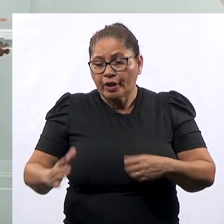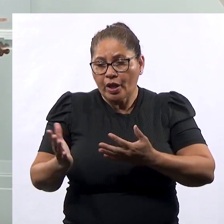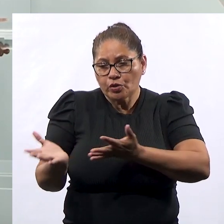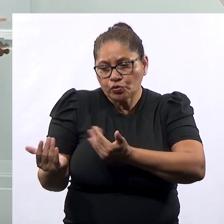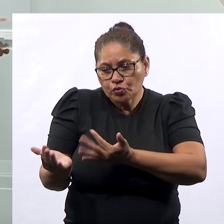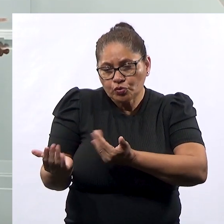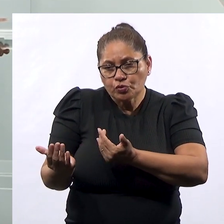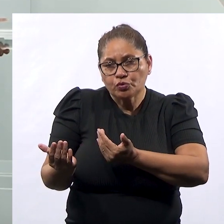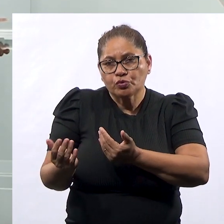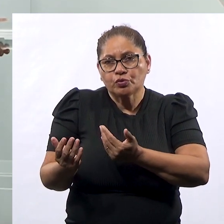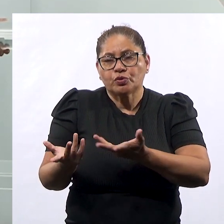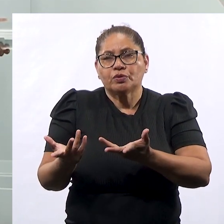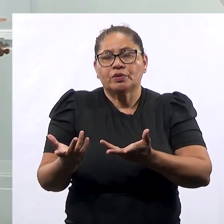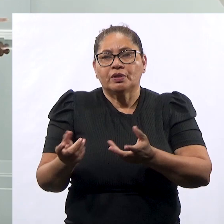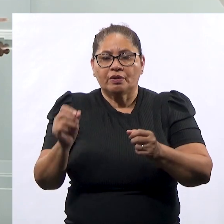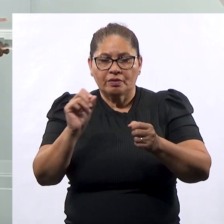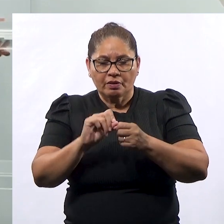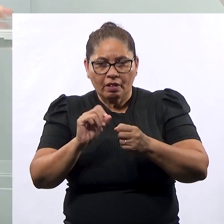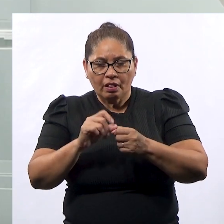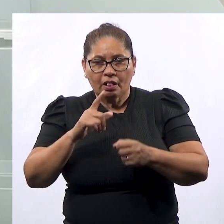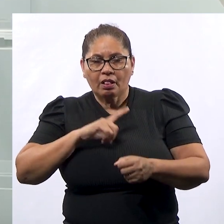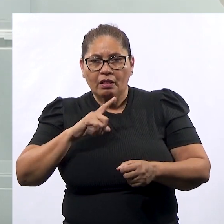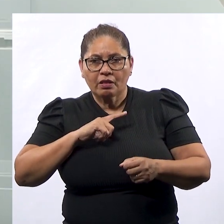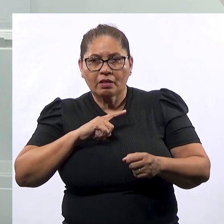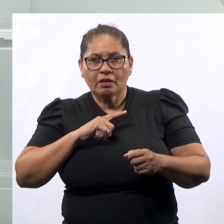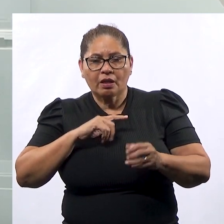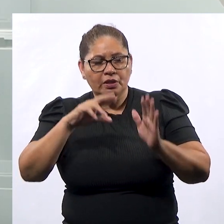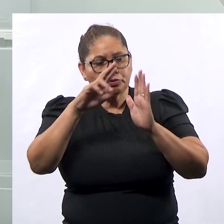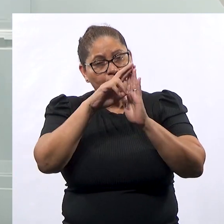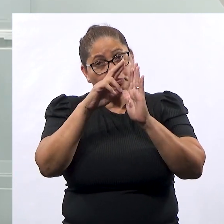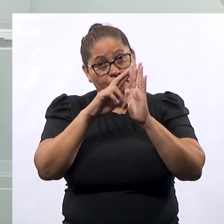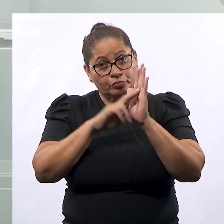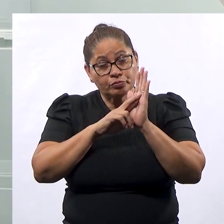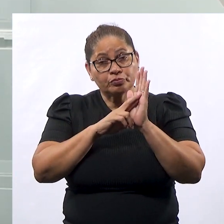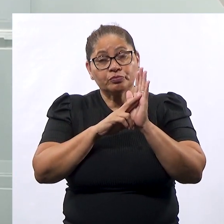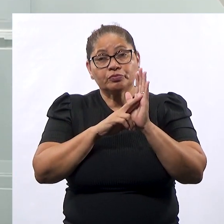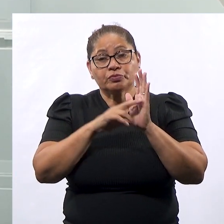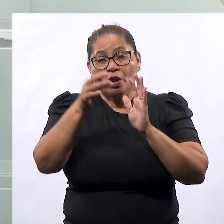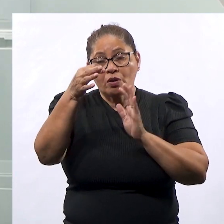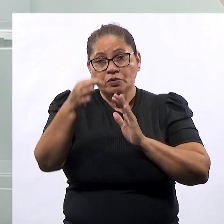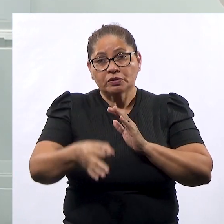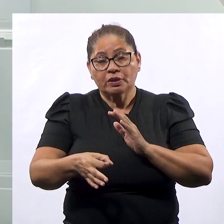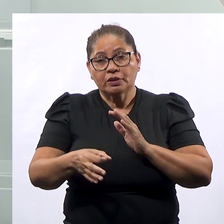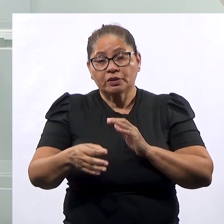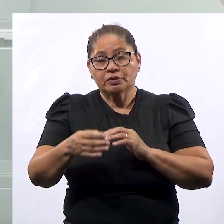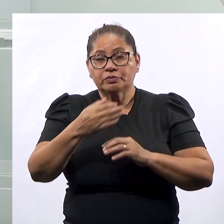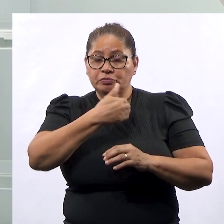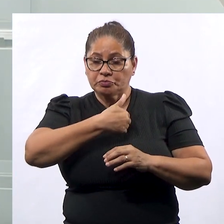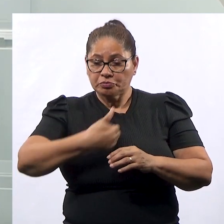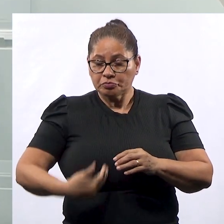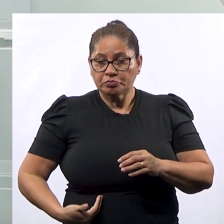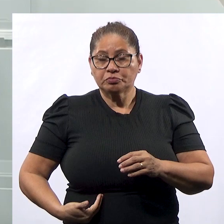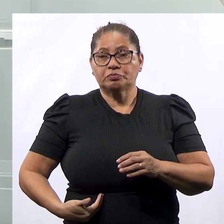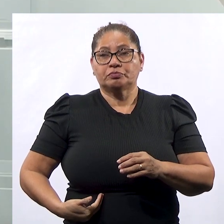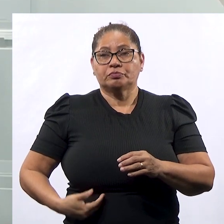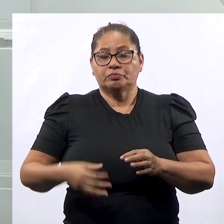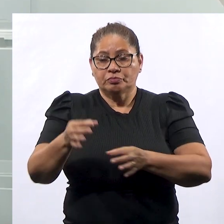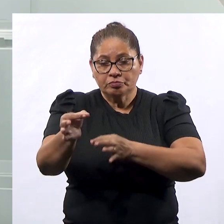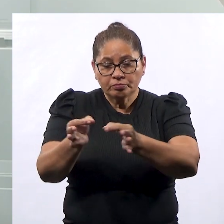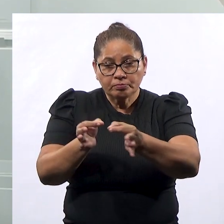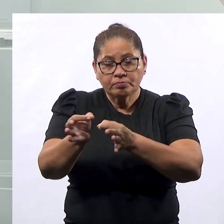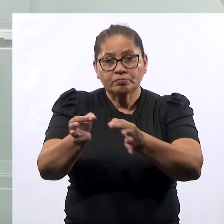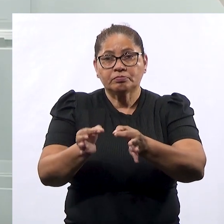esses adolescentes, esse público desenvolveu dentro dos parâmetros que foram estabelecidos ou pelo governo ou